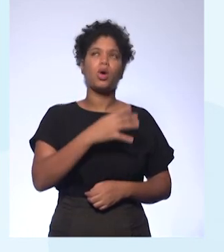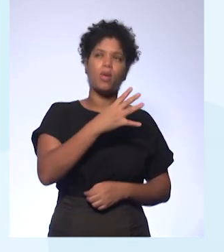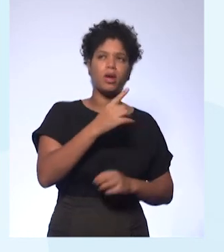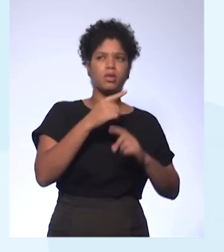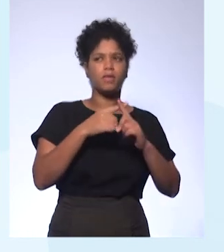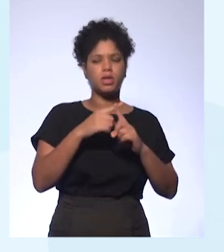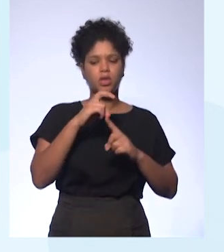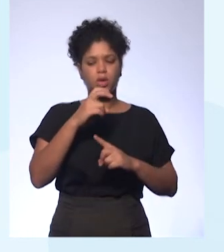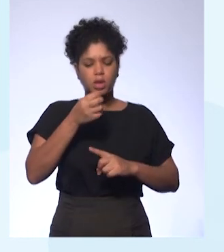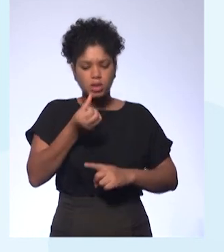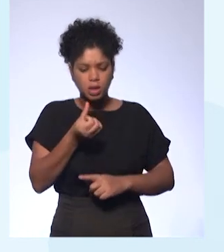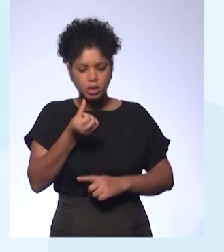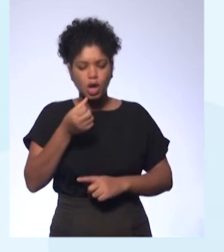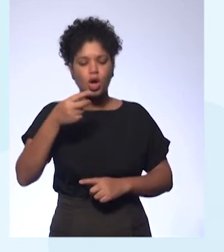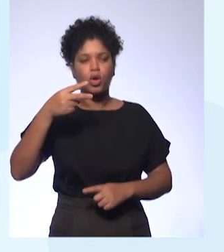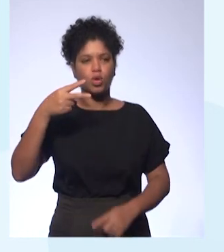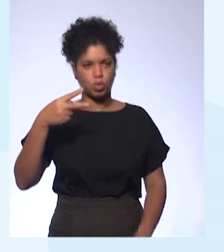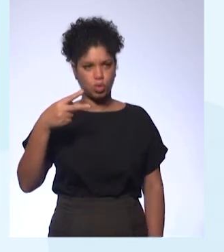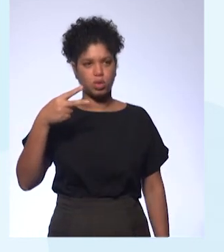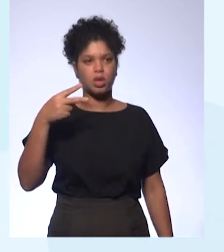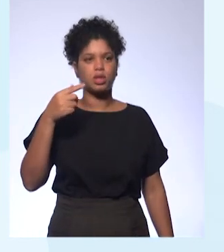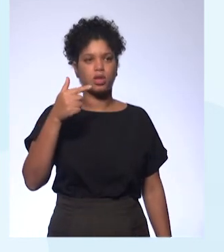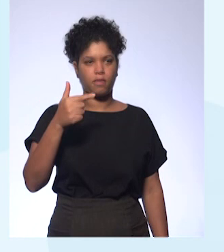56, igual a